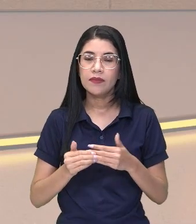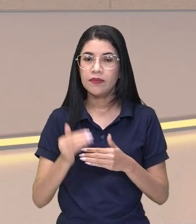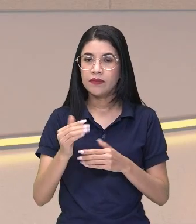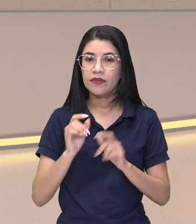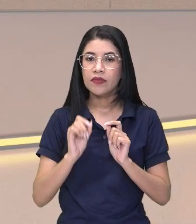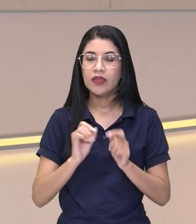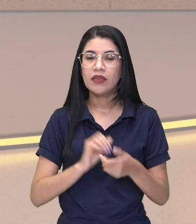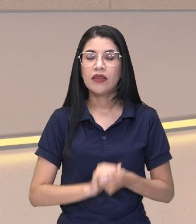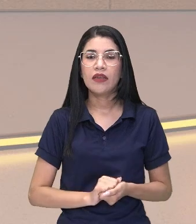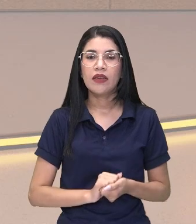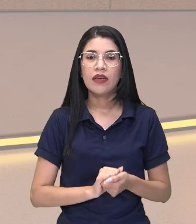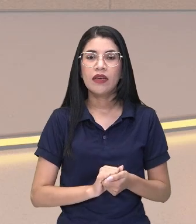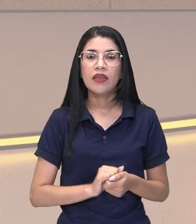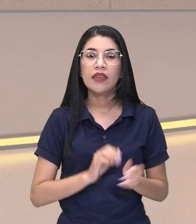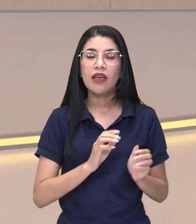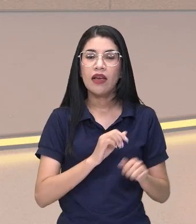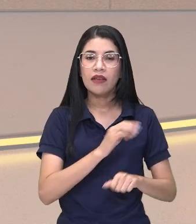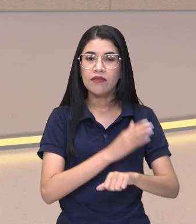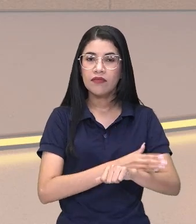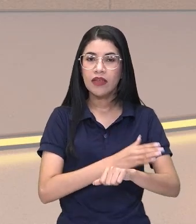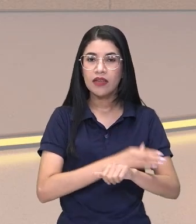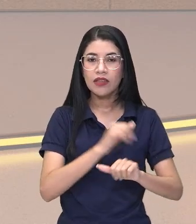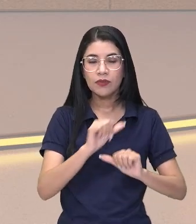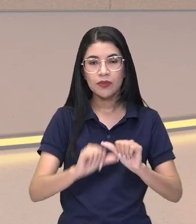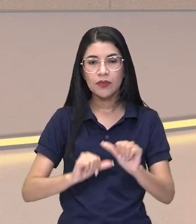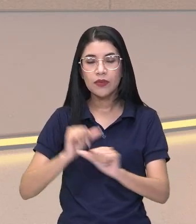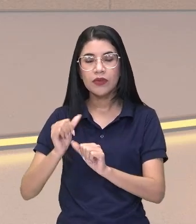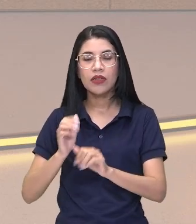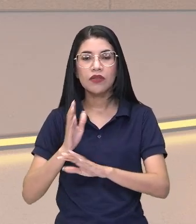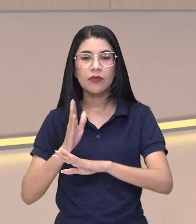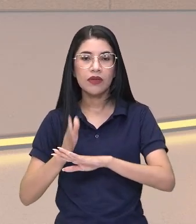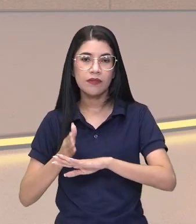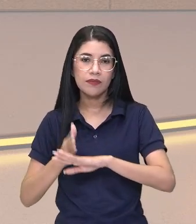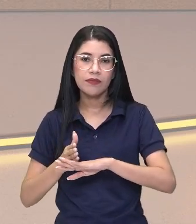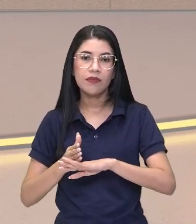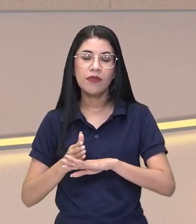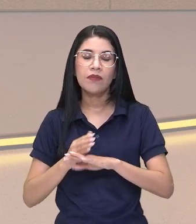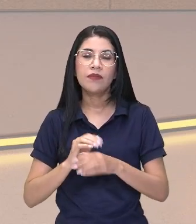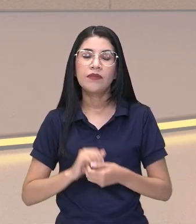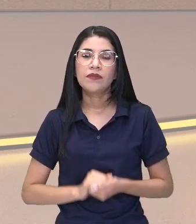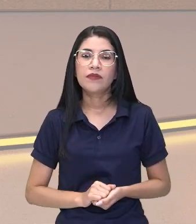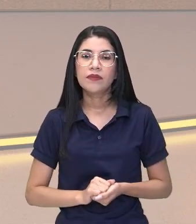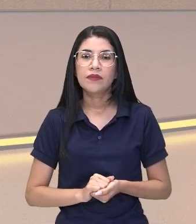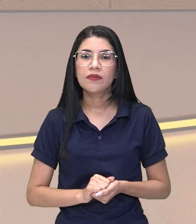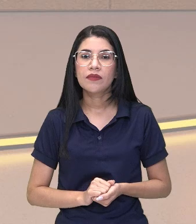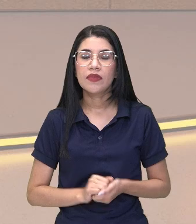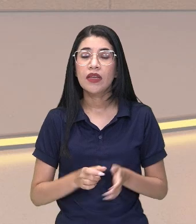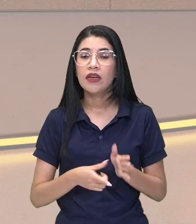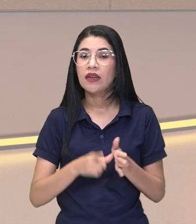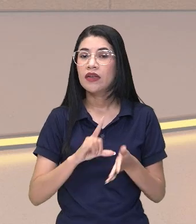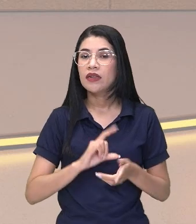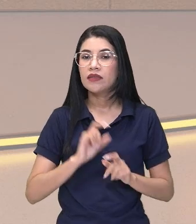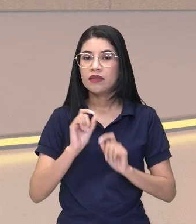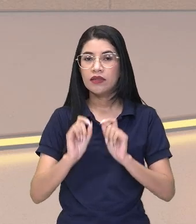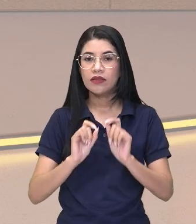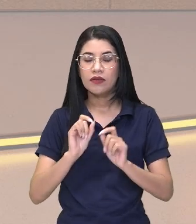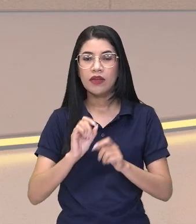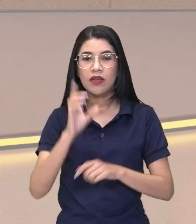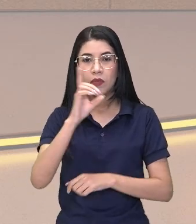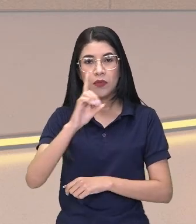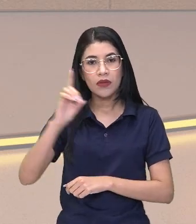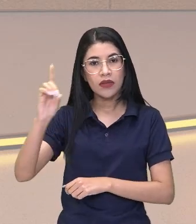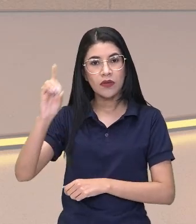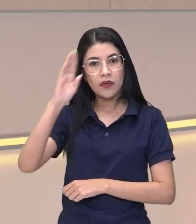saindo ali da Baixa Idade Média e indo, então, para essa formação, então, desse mundo moderno. Se antes era apenas Deus no